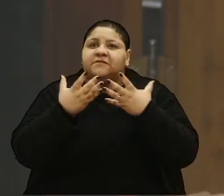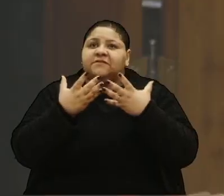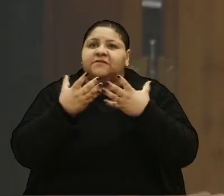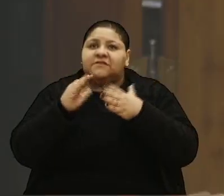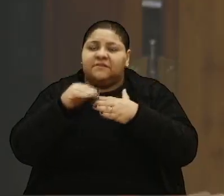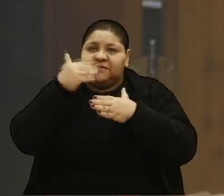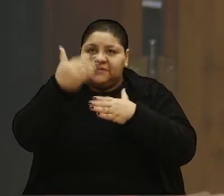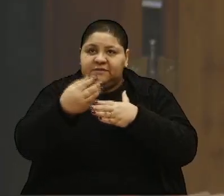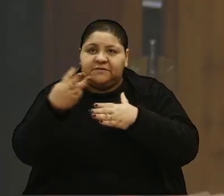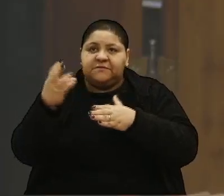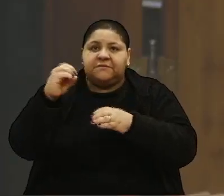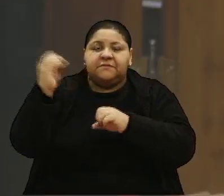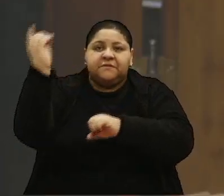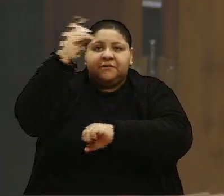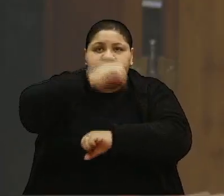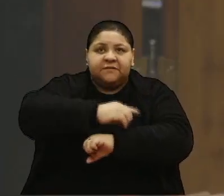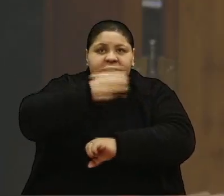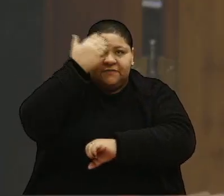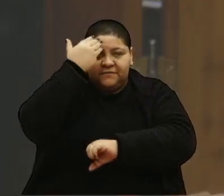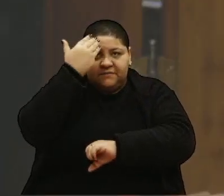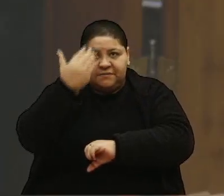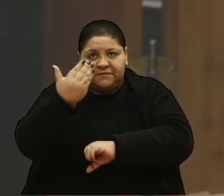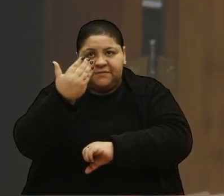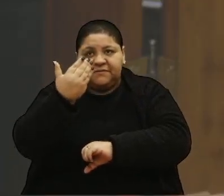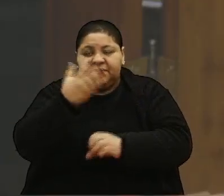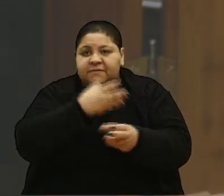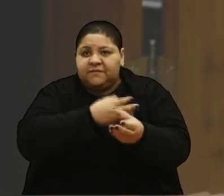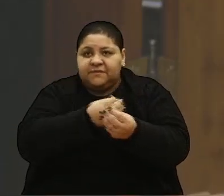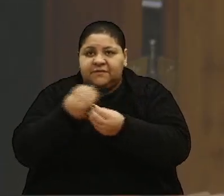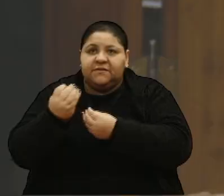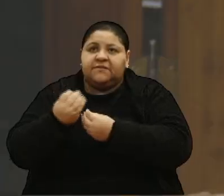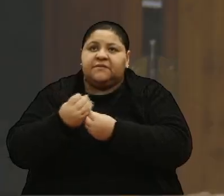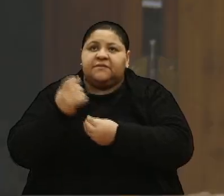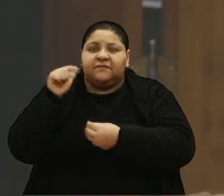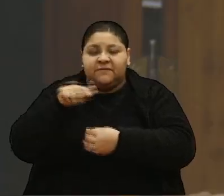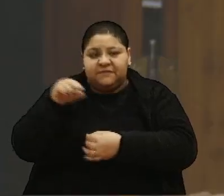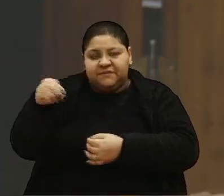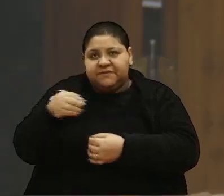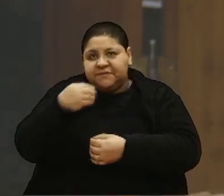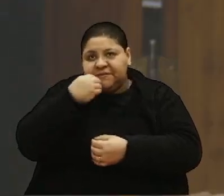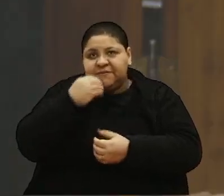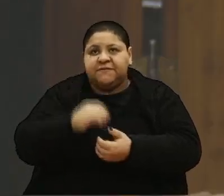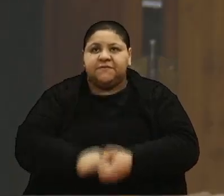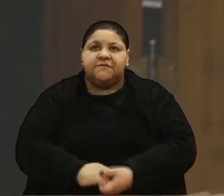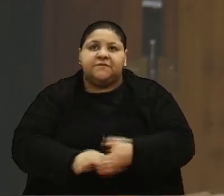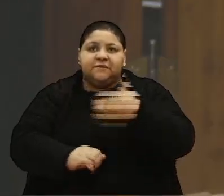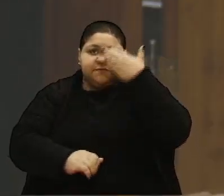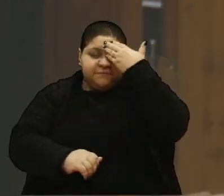daqui 30 dias. Agradeço muito esta oportunidade.